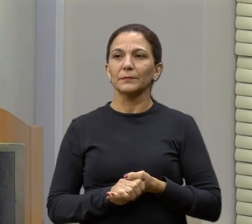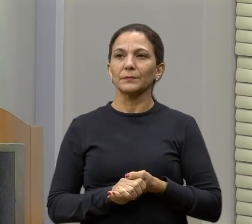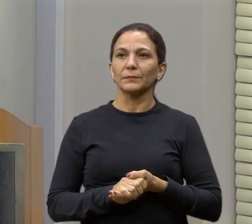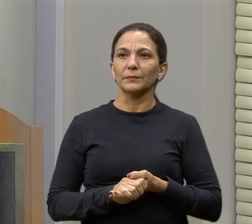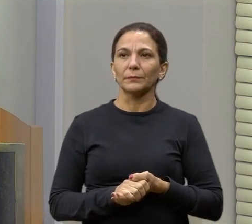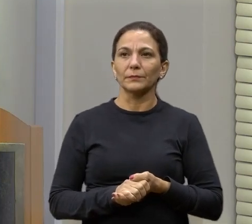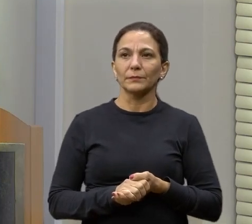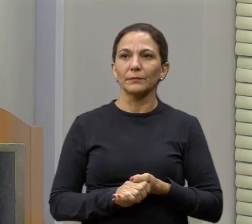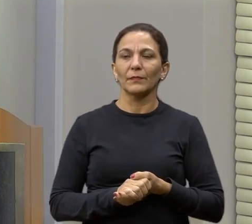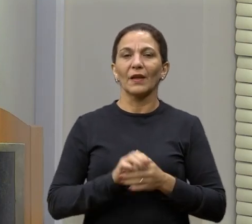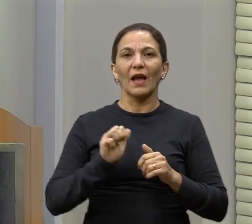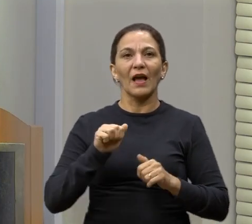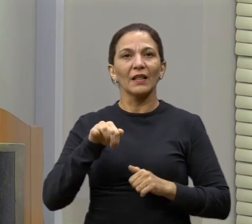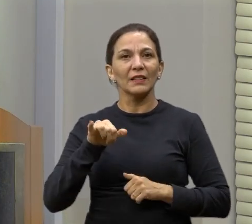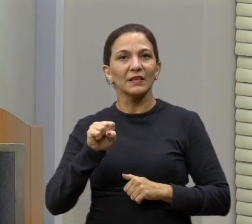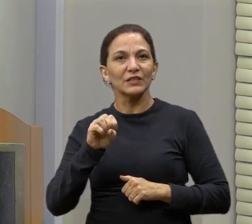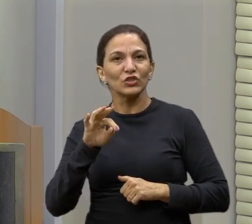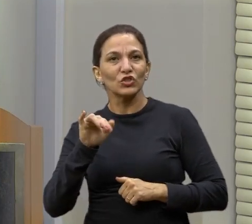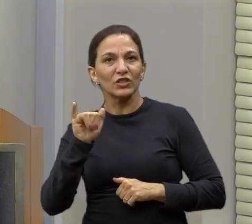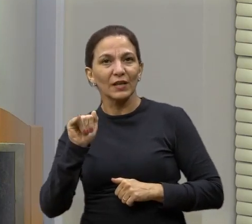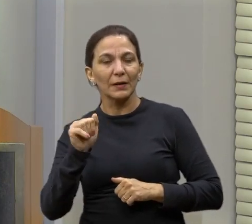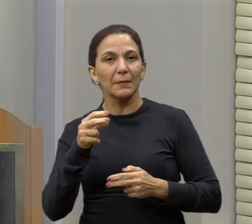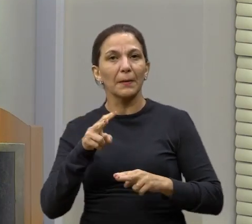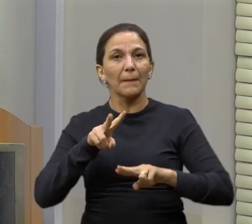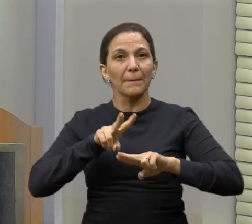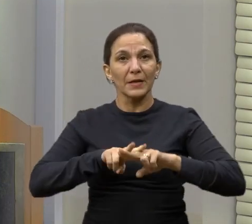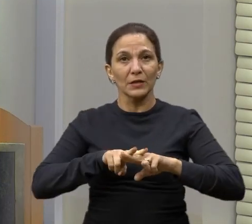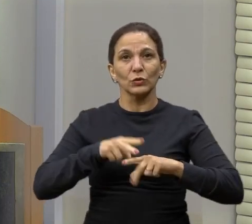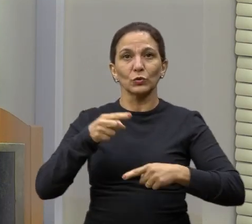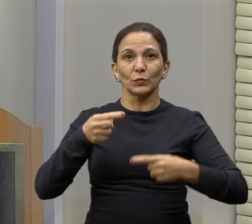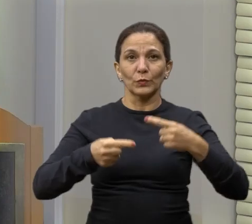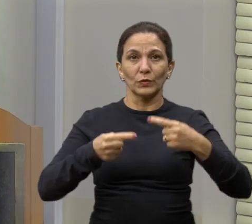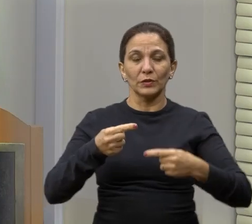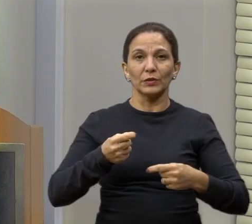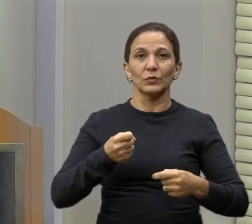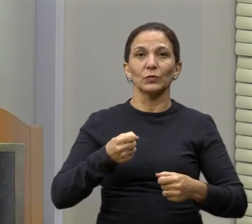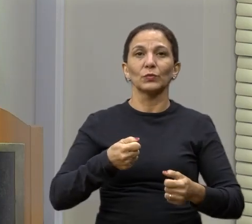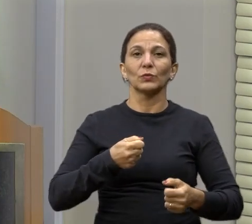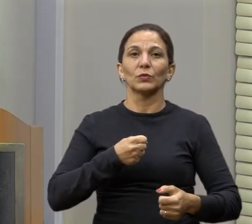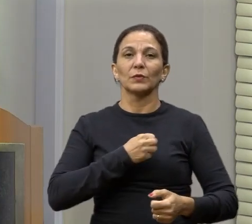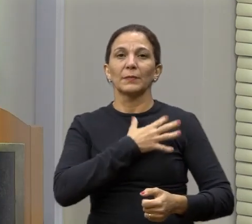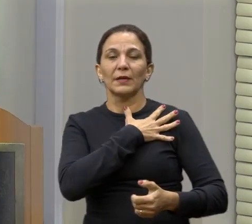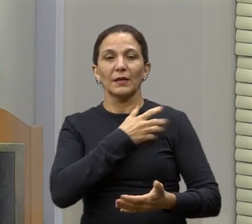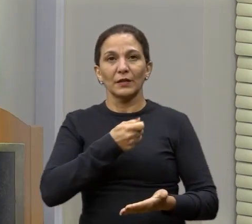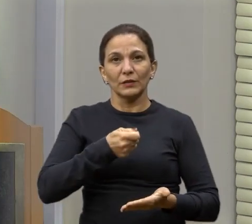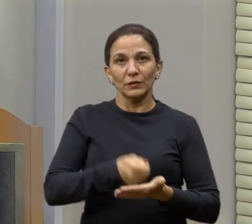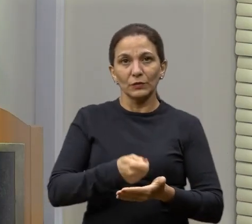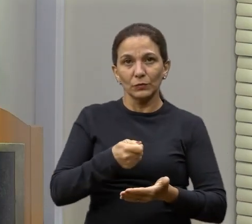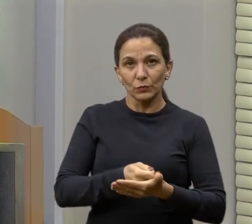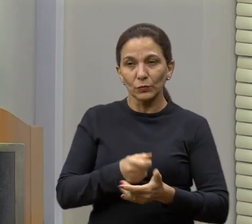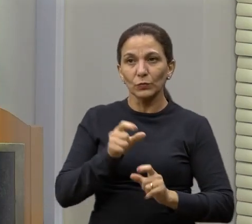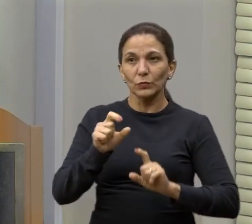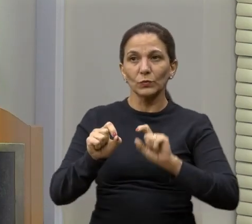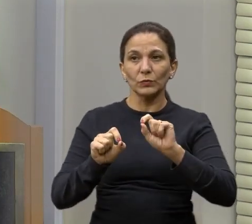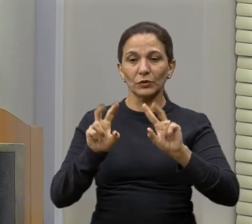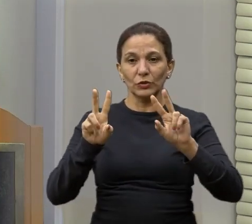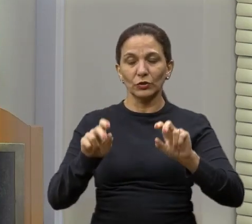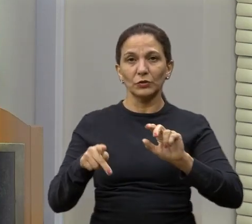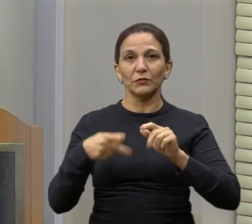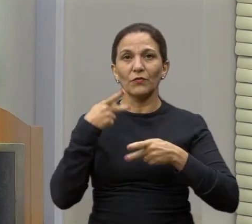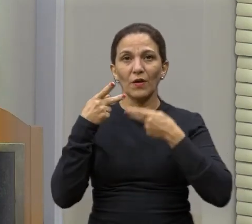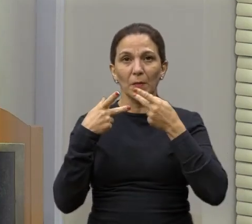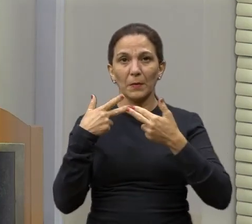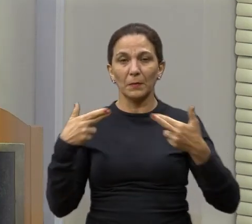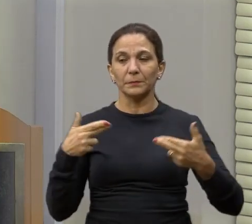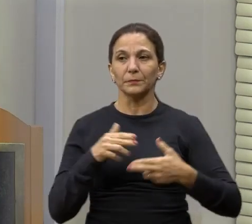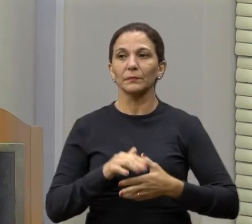o título Anistia para preso político, seja na ditadura militar ou na democracia inabalável, quero dizer algumas